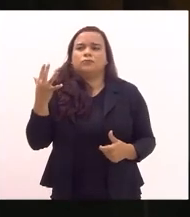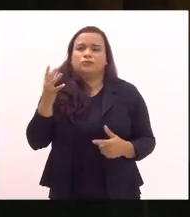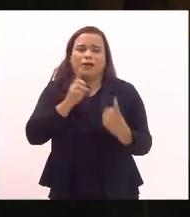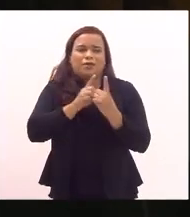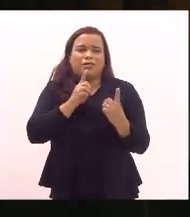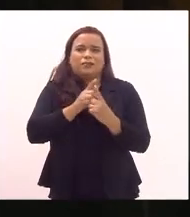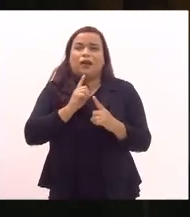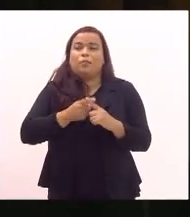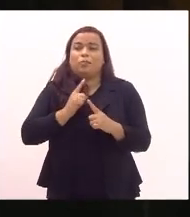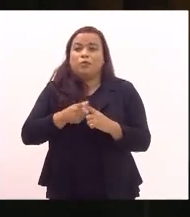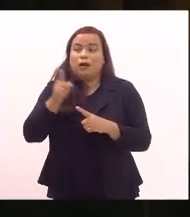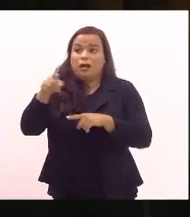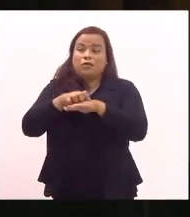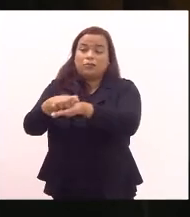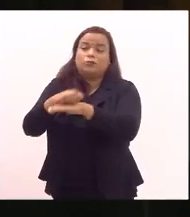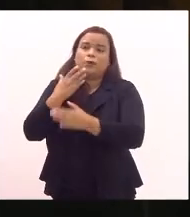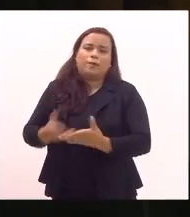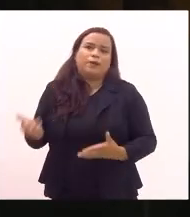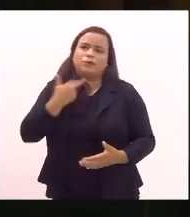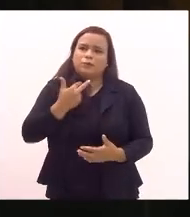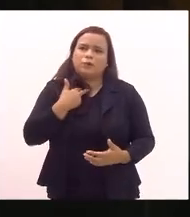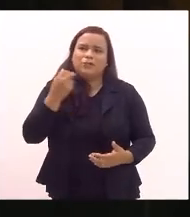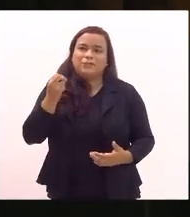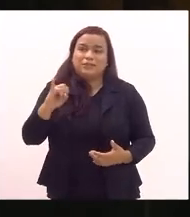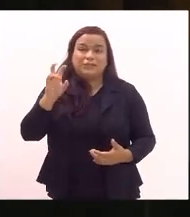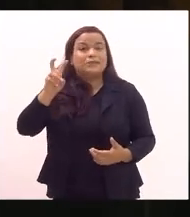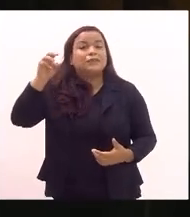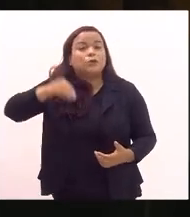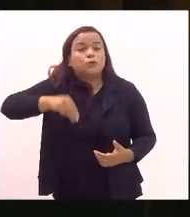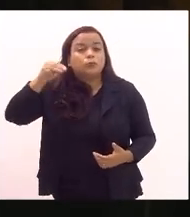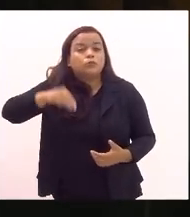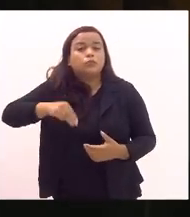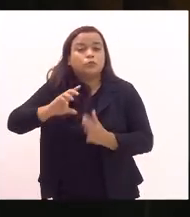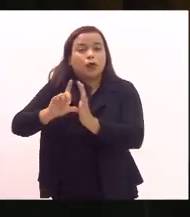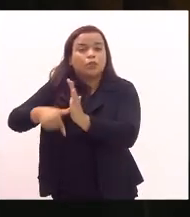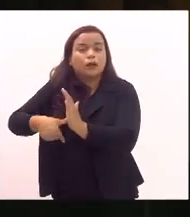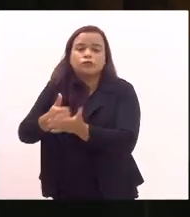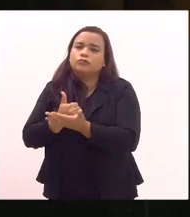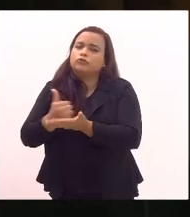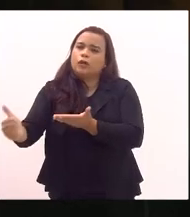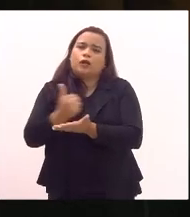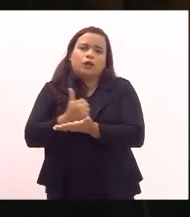transporte porque em 5 minutos se ela perder acabou